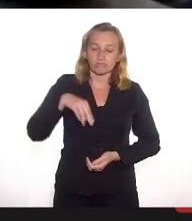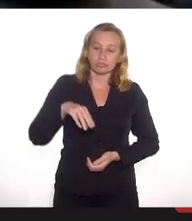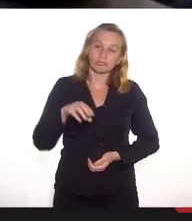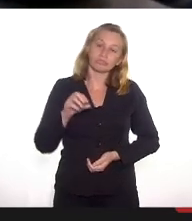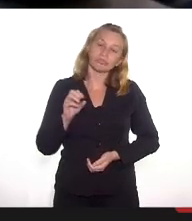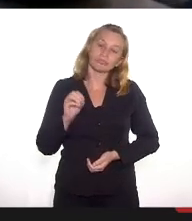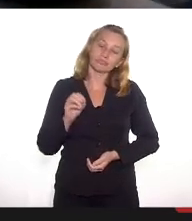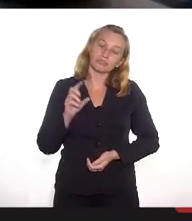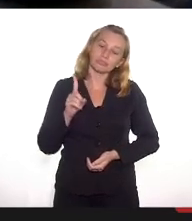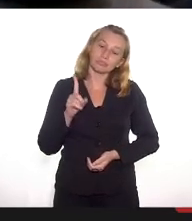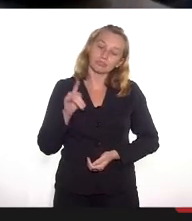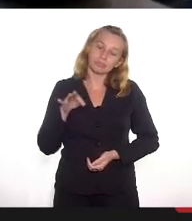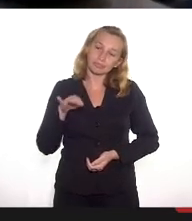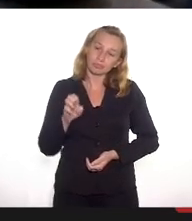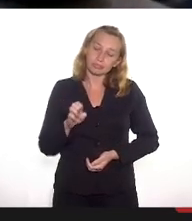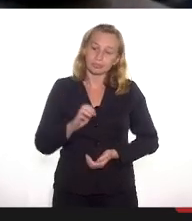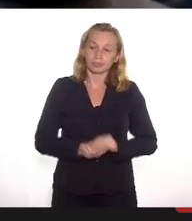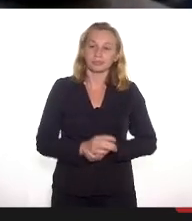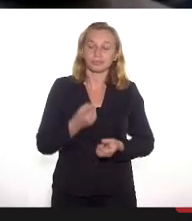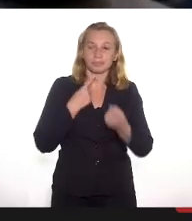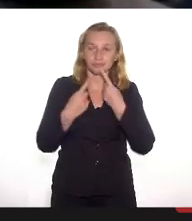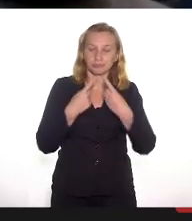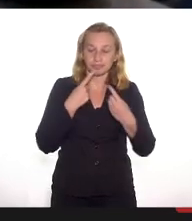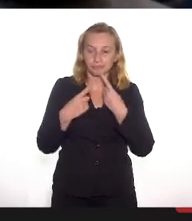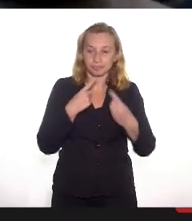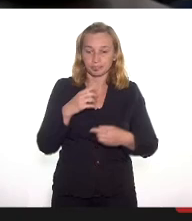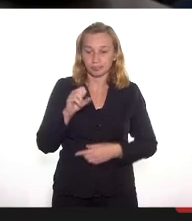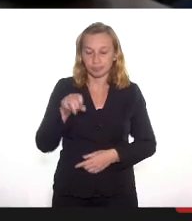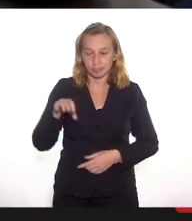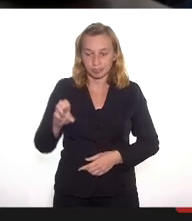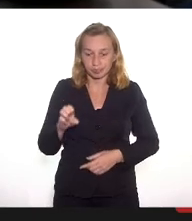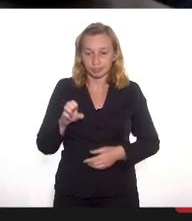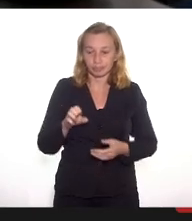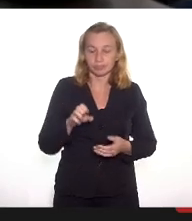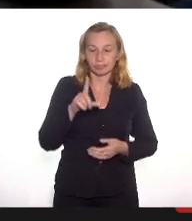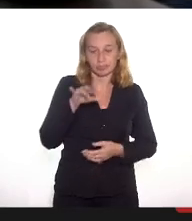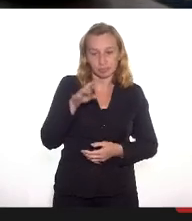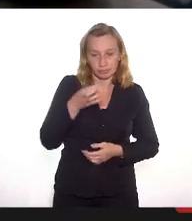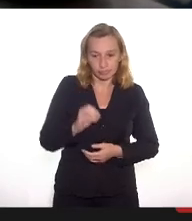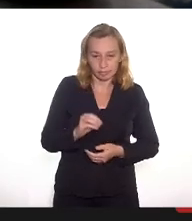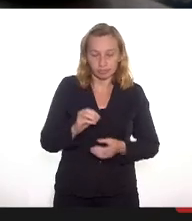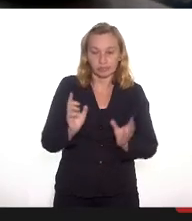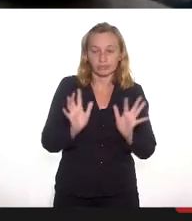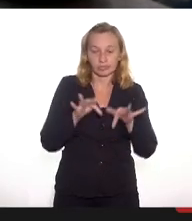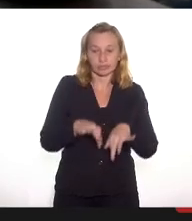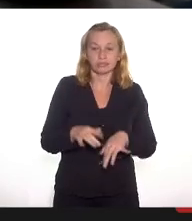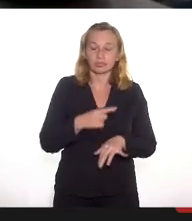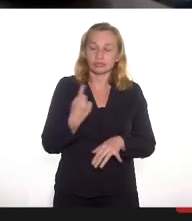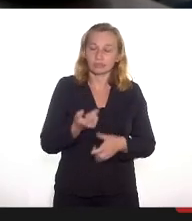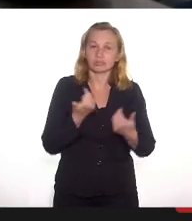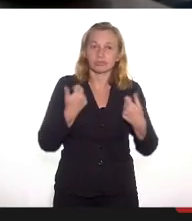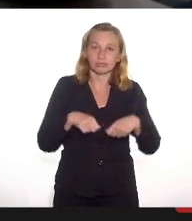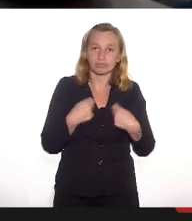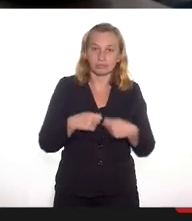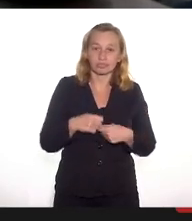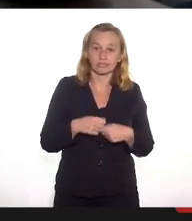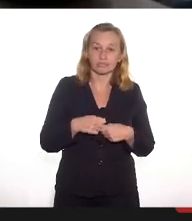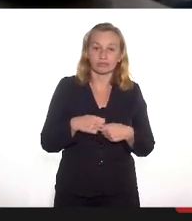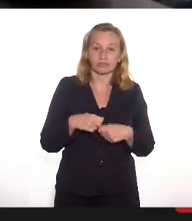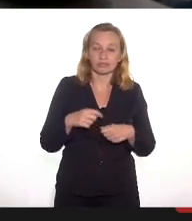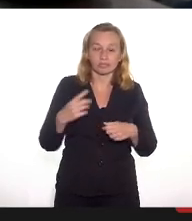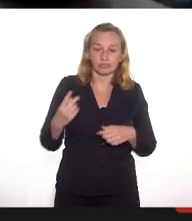é pelo menos quando a gente pega discussão com o Denis para fazer o calendário E fechamos que nós deveríamos